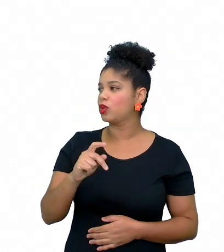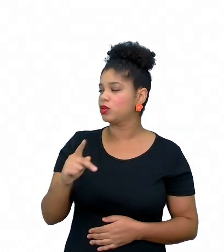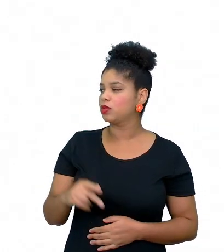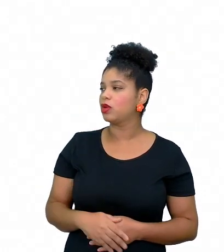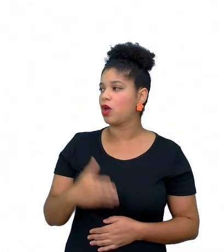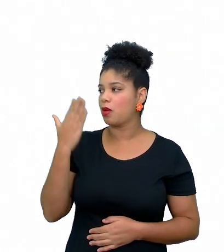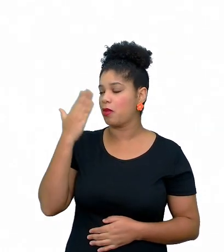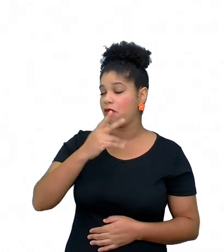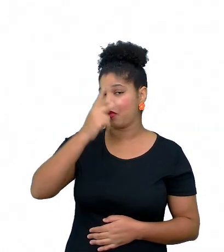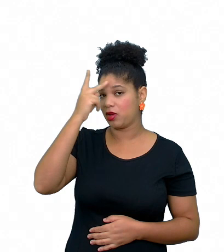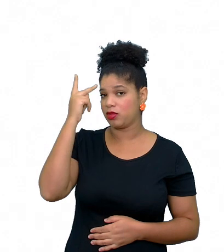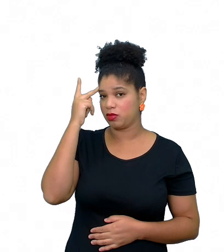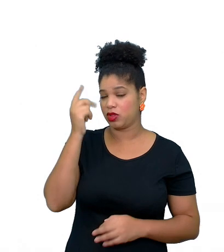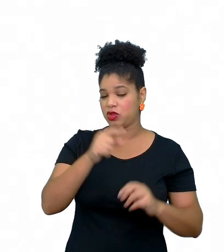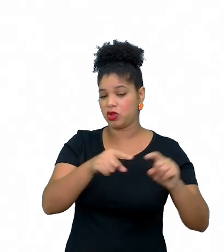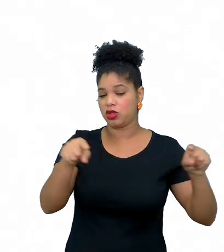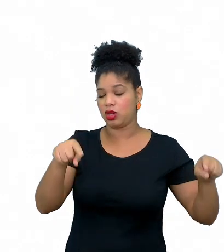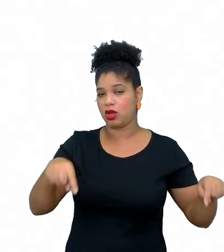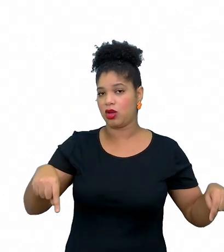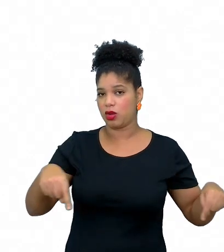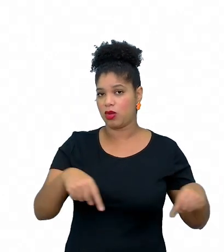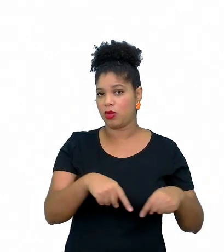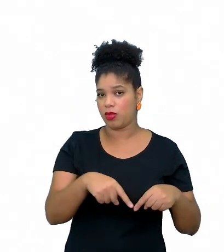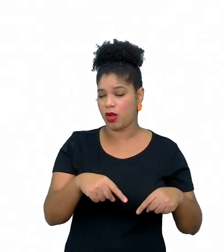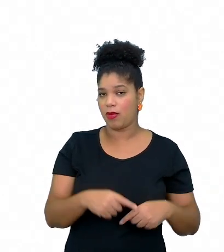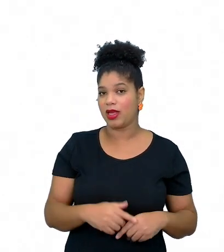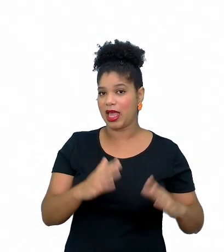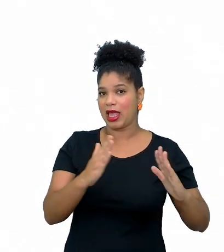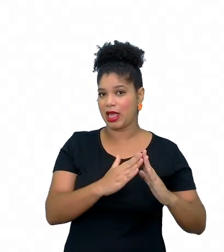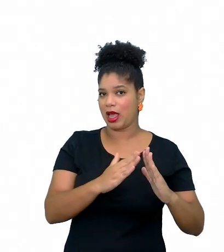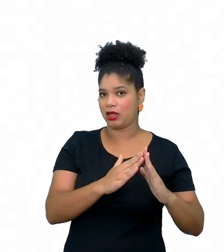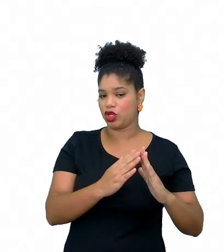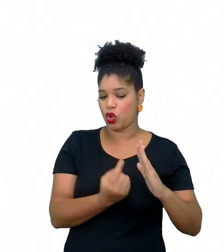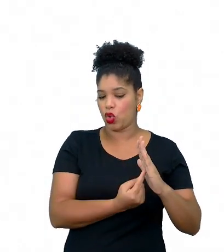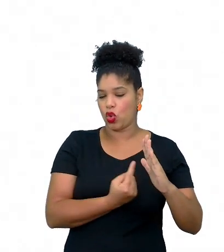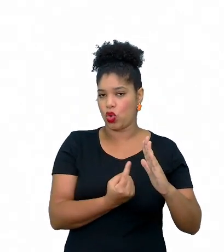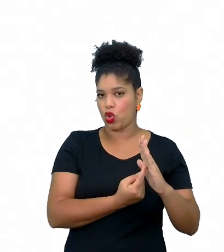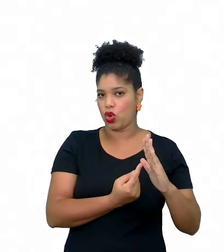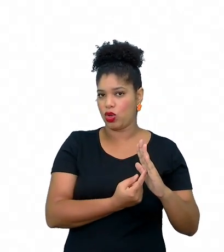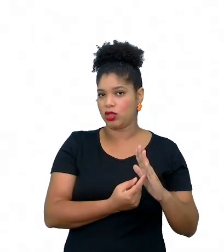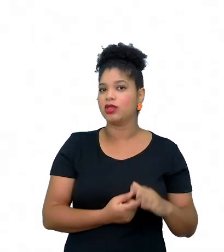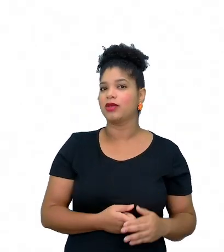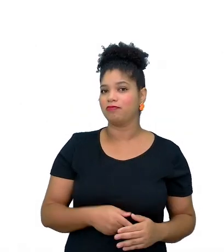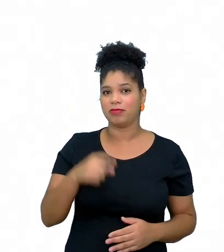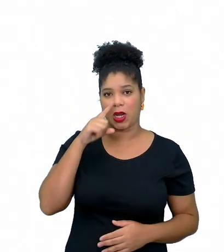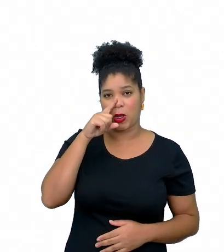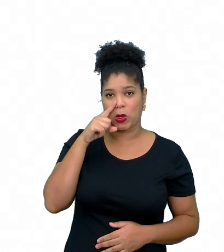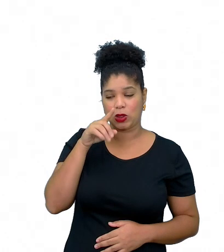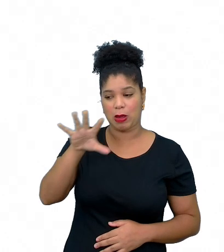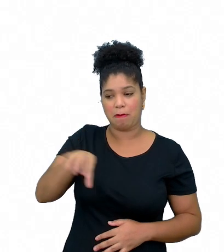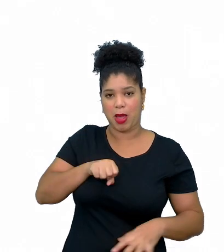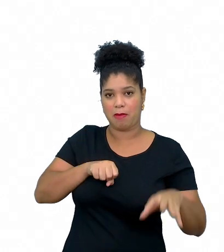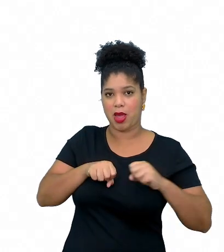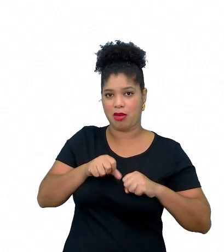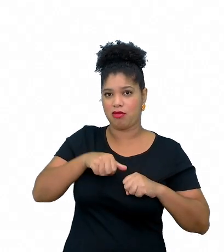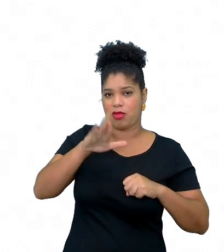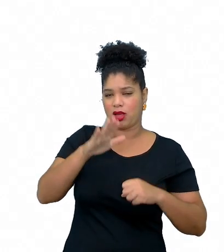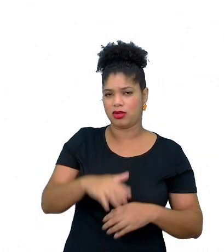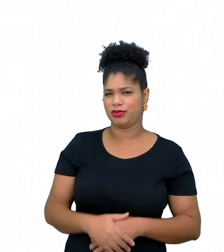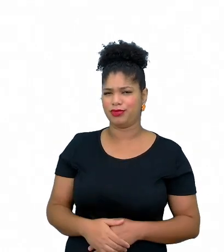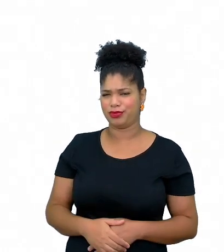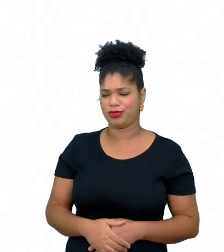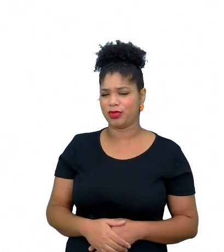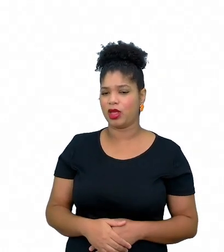confinamento são mais vulneráveis à contaminação por Covid. E a notícia B, pesquisa feita na USP